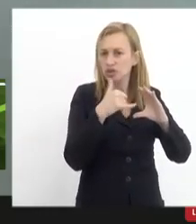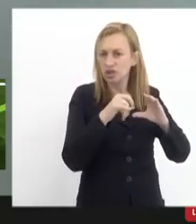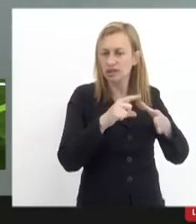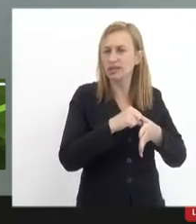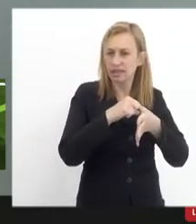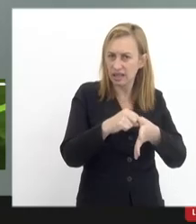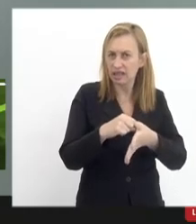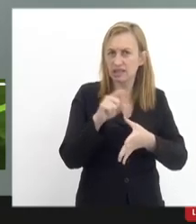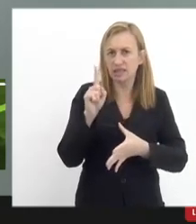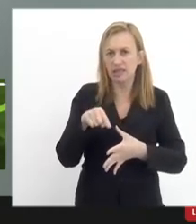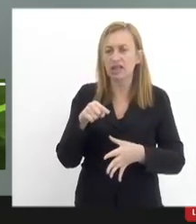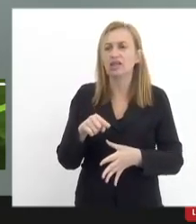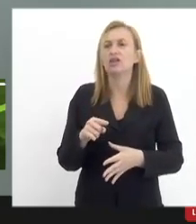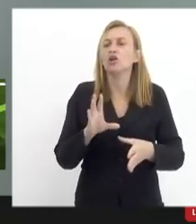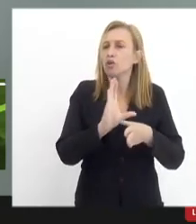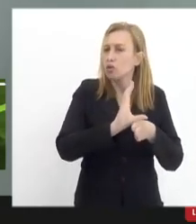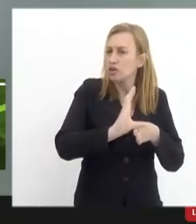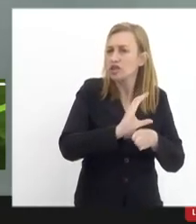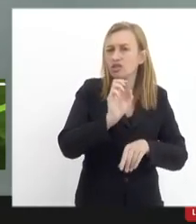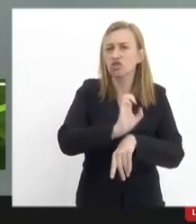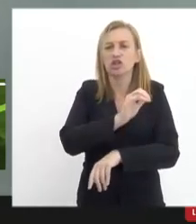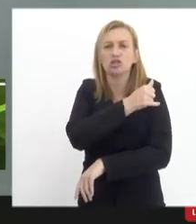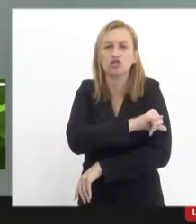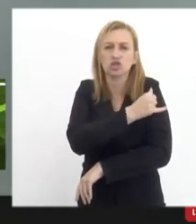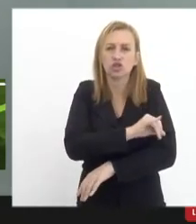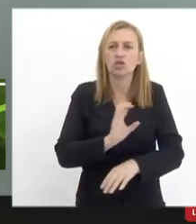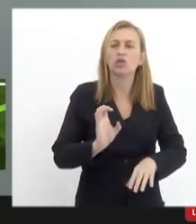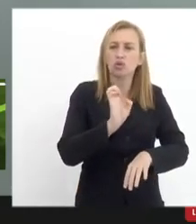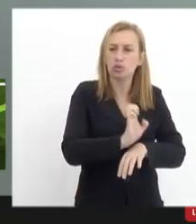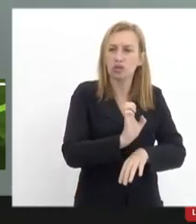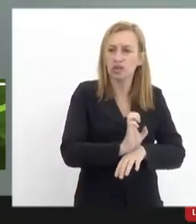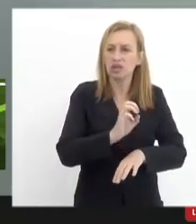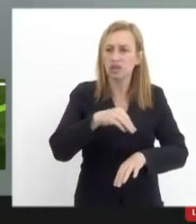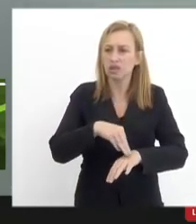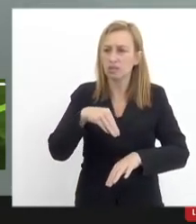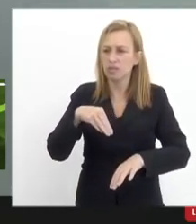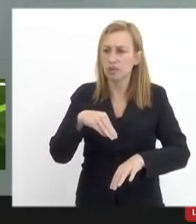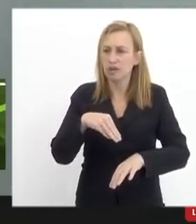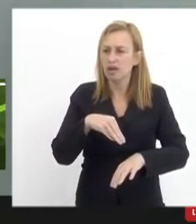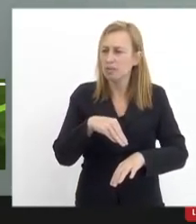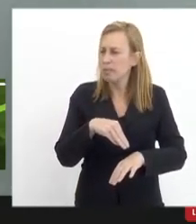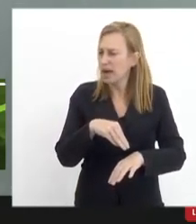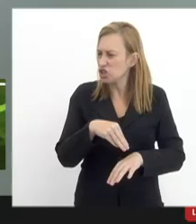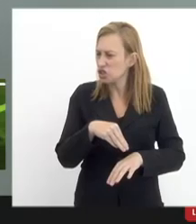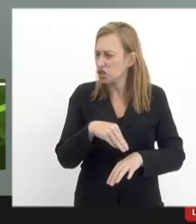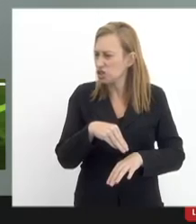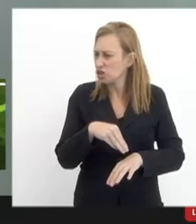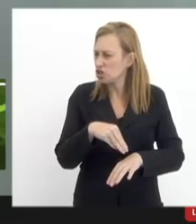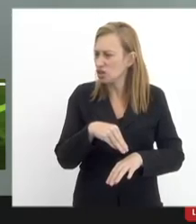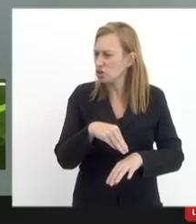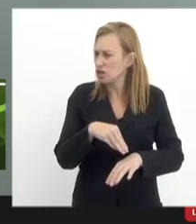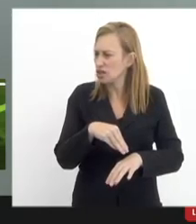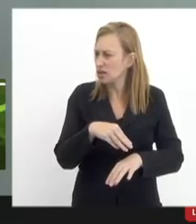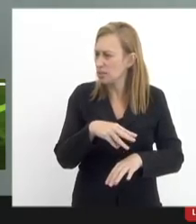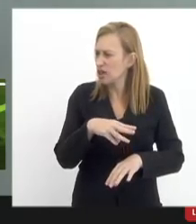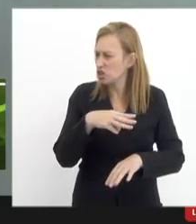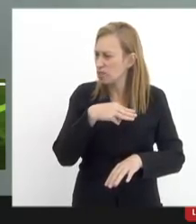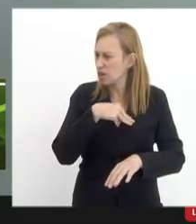né? Tem o Conselho do Estado do Rio de Janeiro, o Conselho de Mestres da Capoeira também, que Mestre Dengo faz parte, está aqui